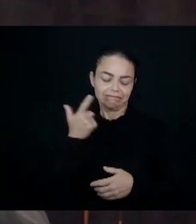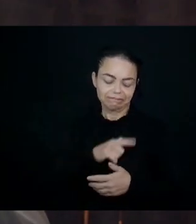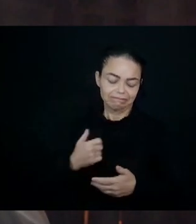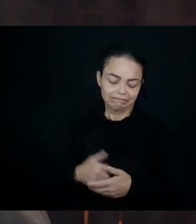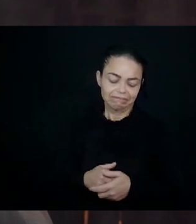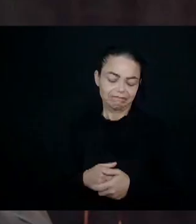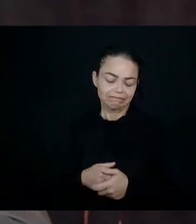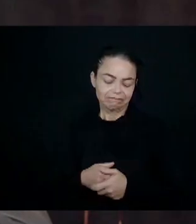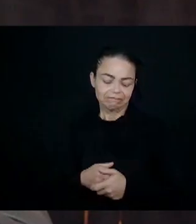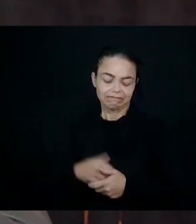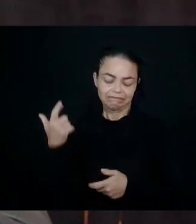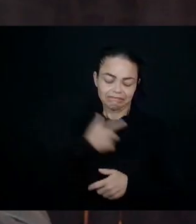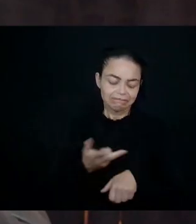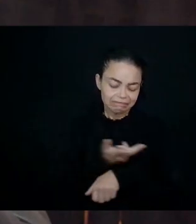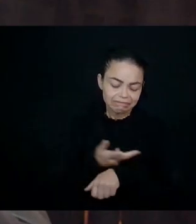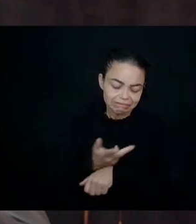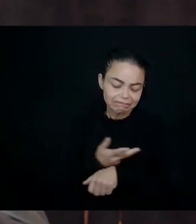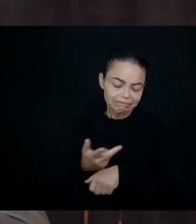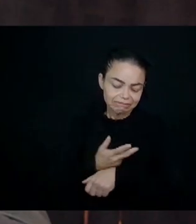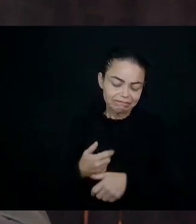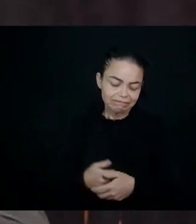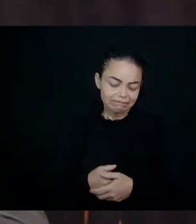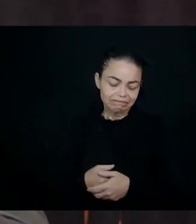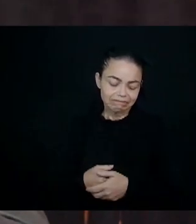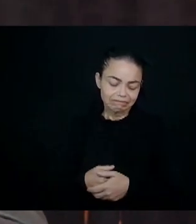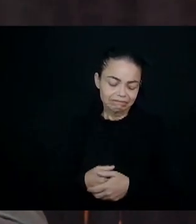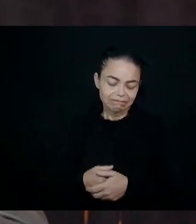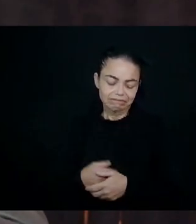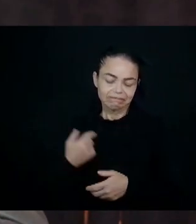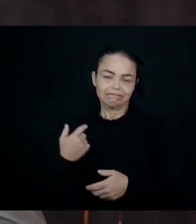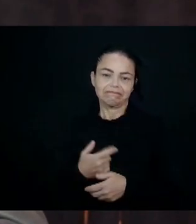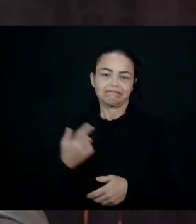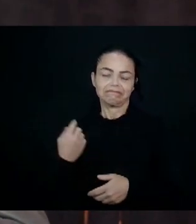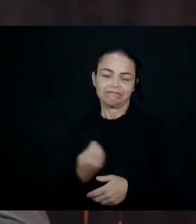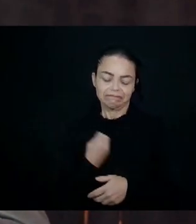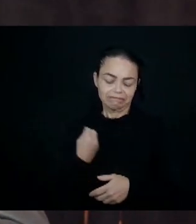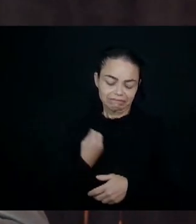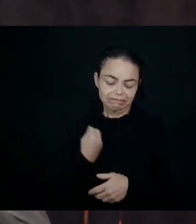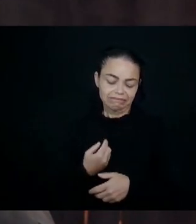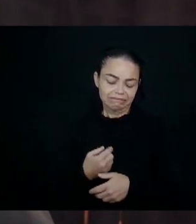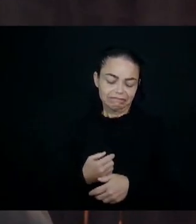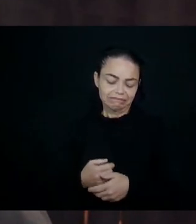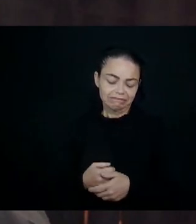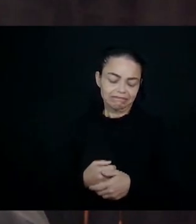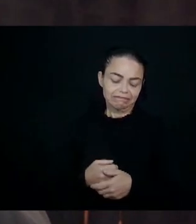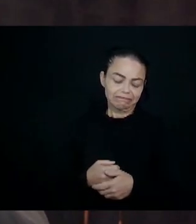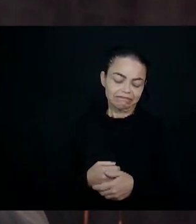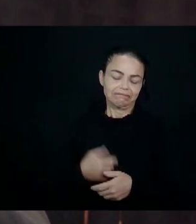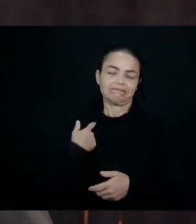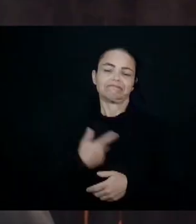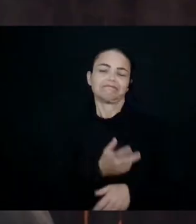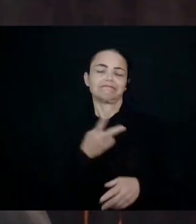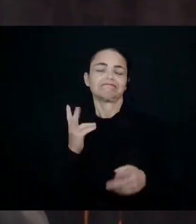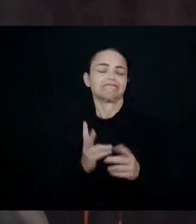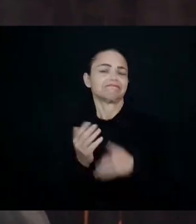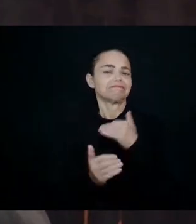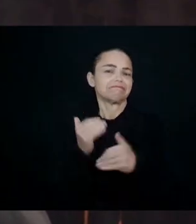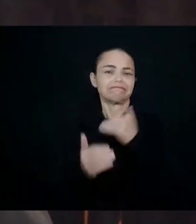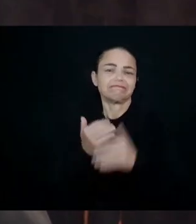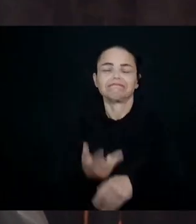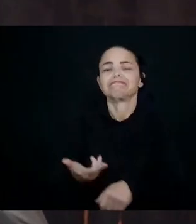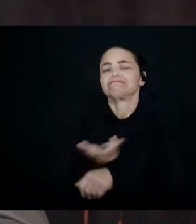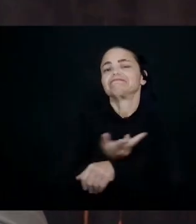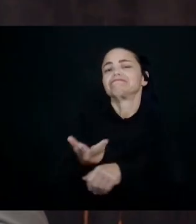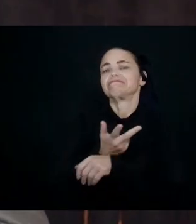Então o vício ele vai chegar porque se a pessoa não colocar um limite, não determinar um limite para ela de gasto, ela vai cada vez mais buscando, porque o cérebro